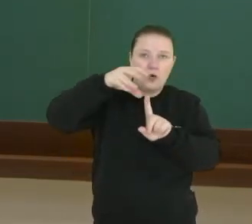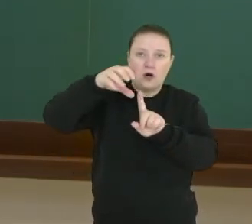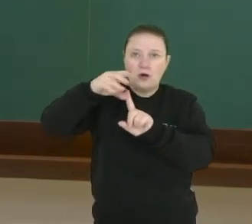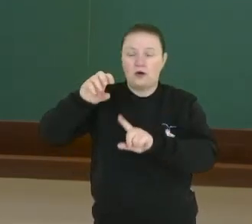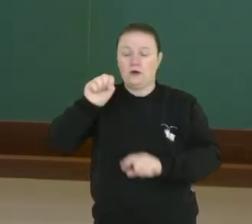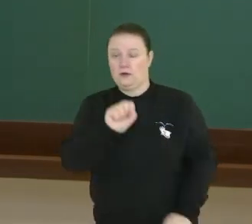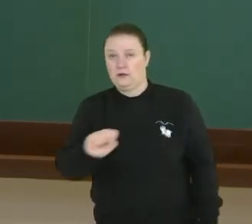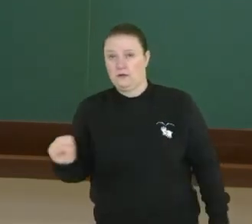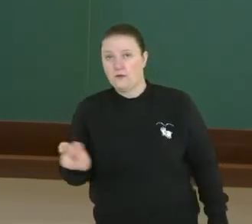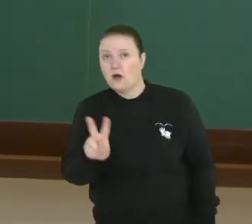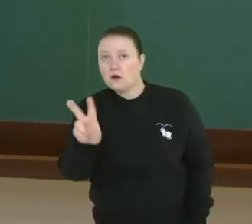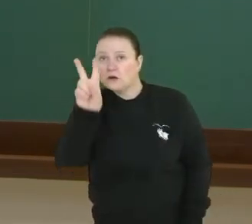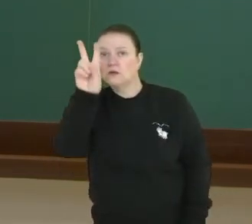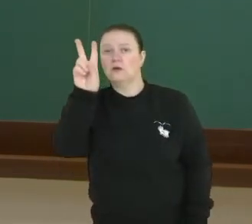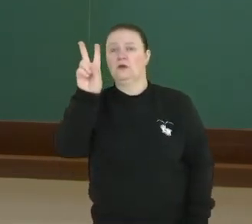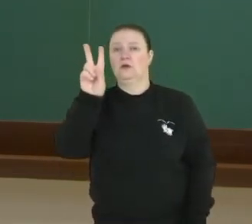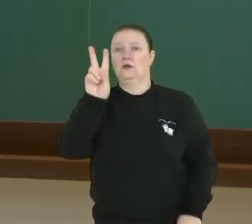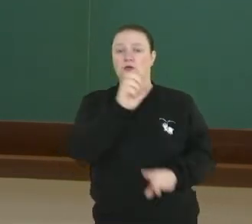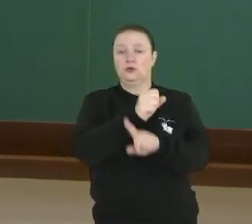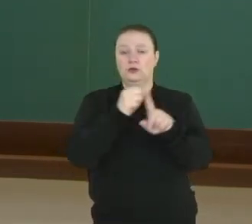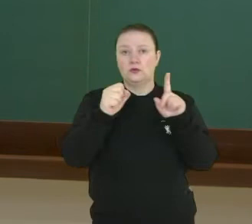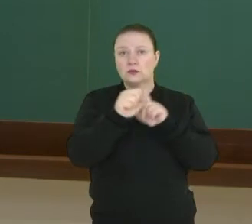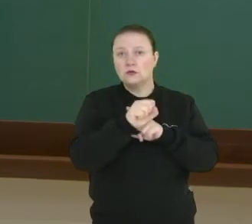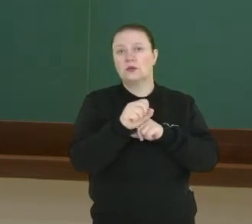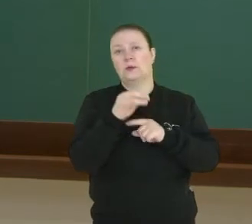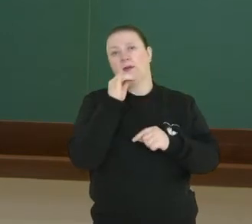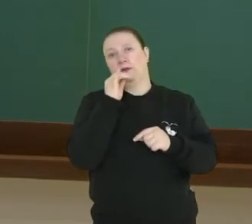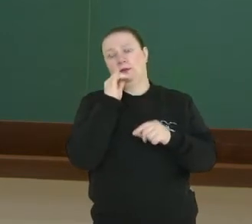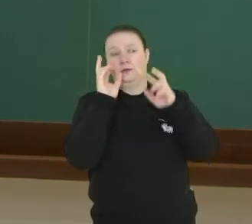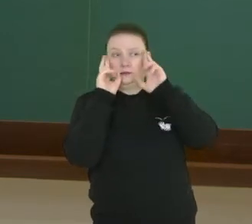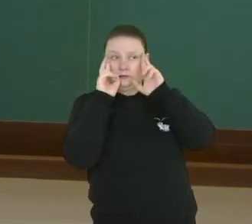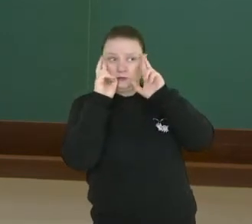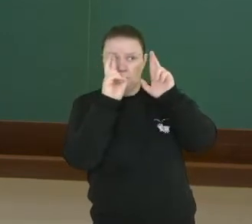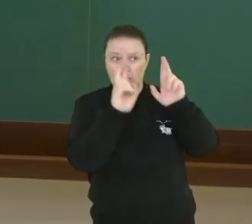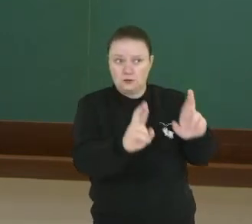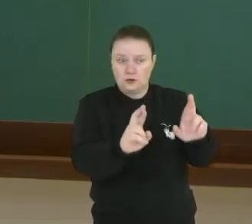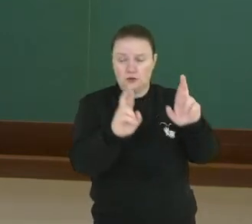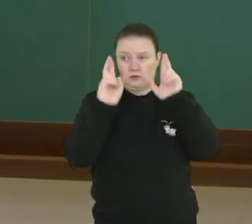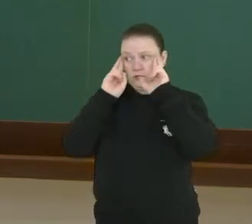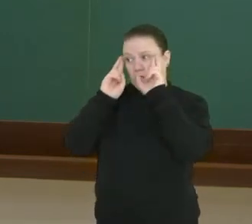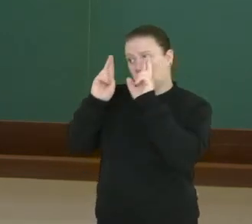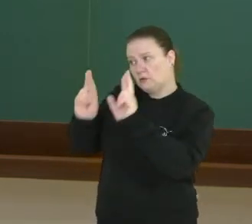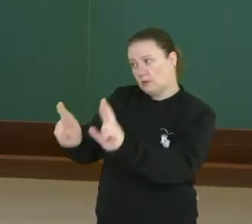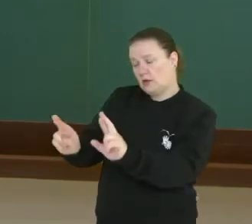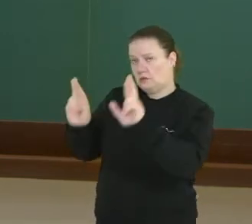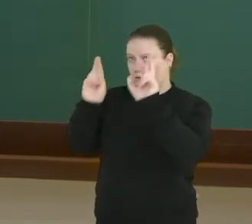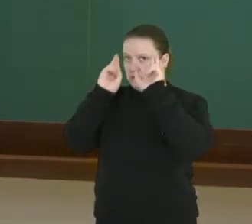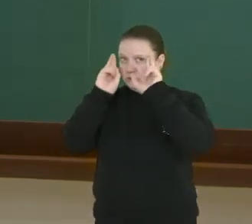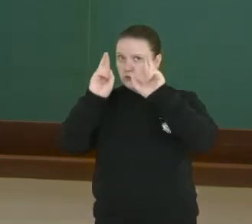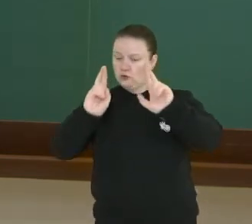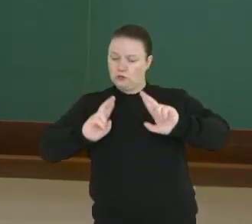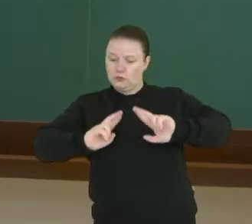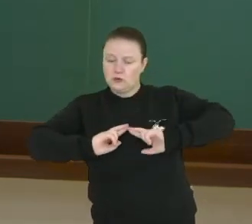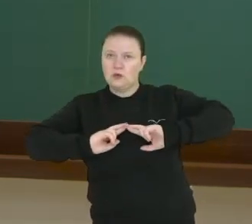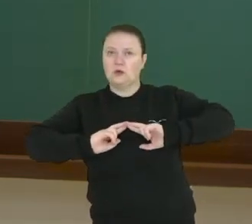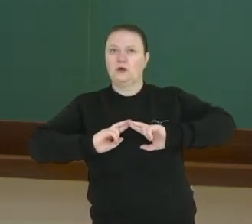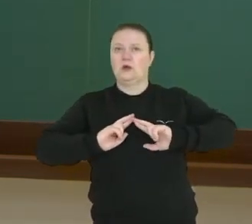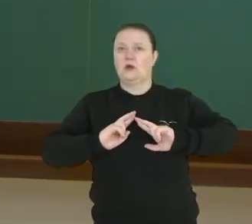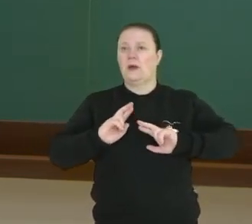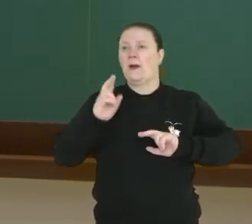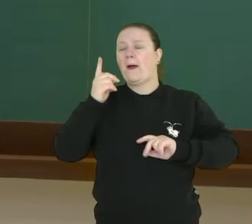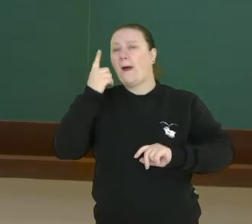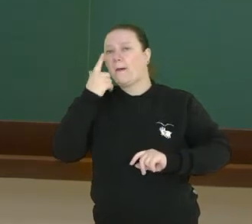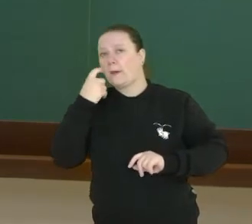como o respeito, por exemplo, ensinar as pessoas a respeitar os pais, os colegas, os professores, assim